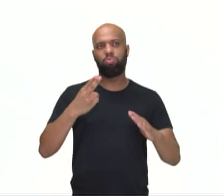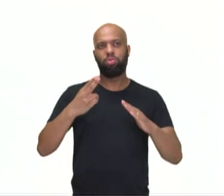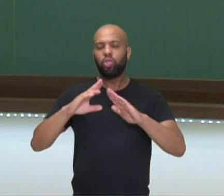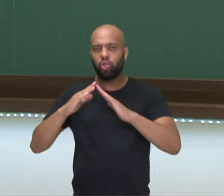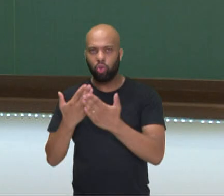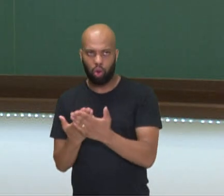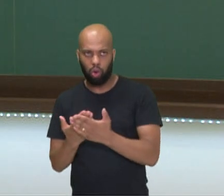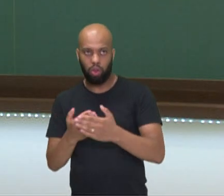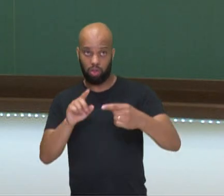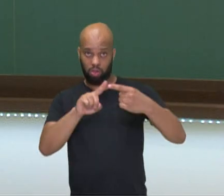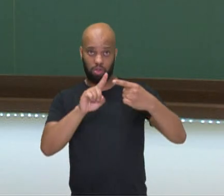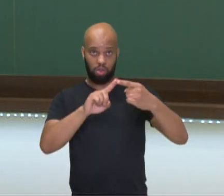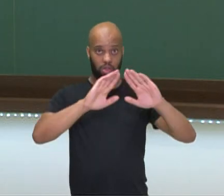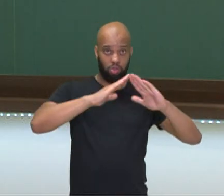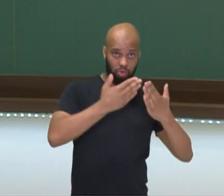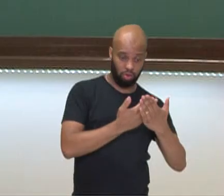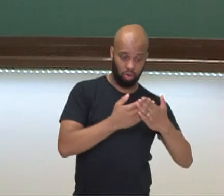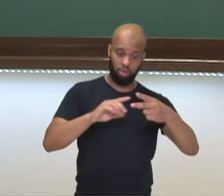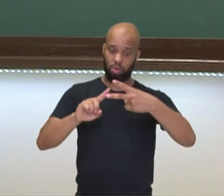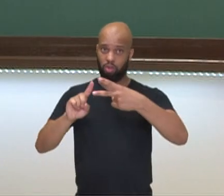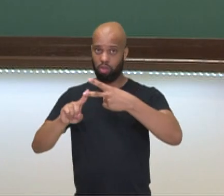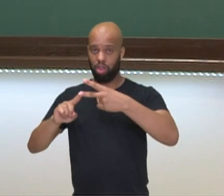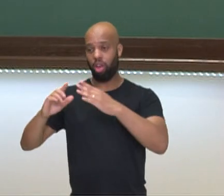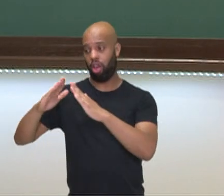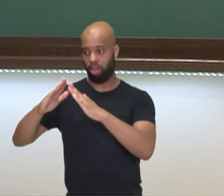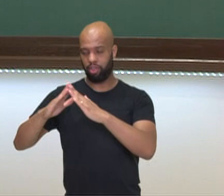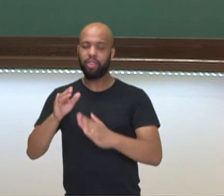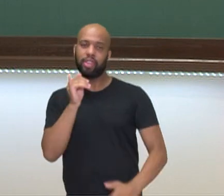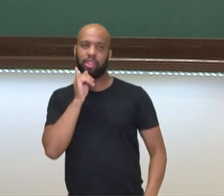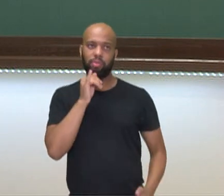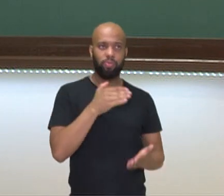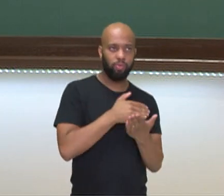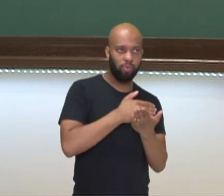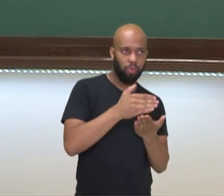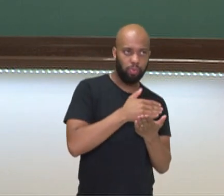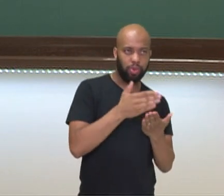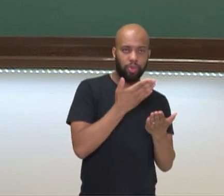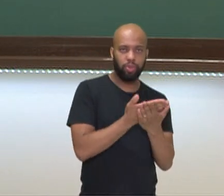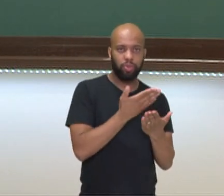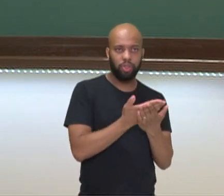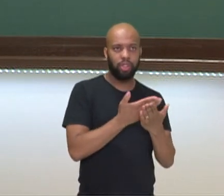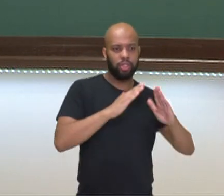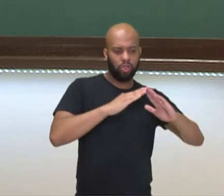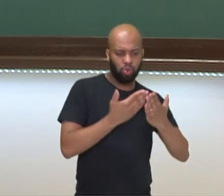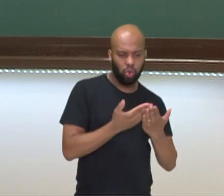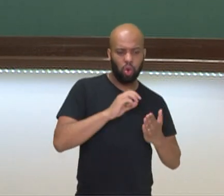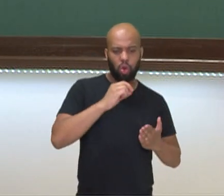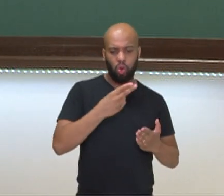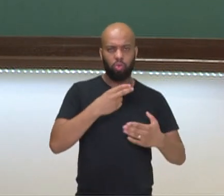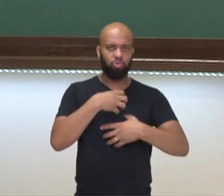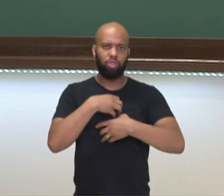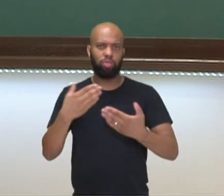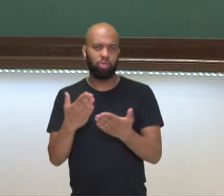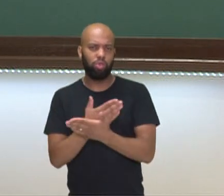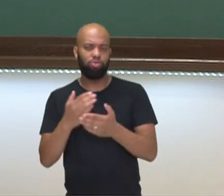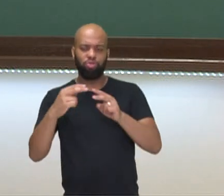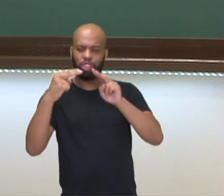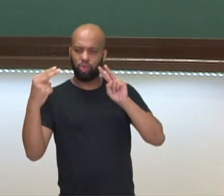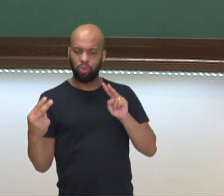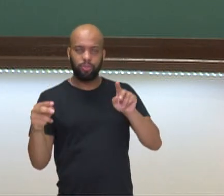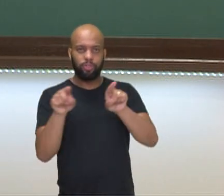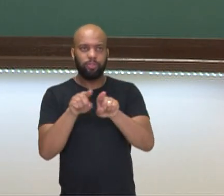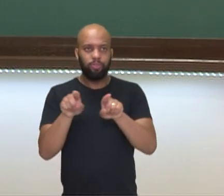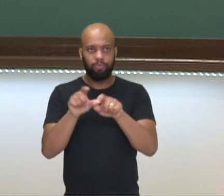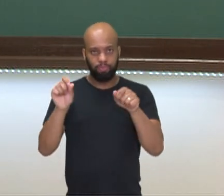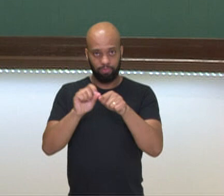gente pode começar um estudo na escola ou um estudo através de plataformas online e